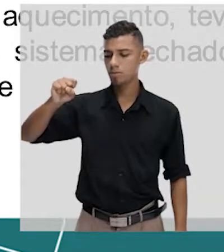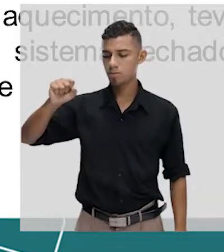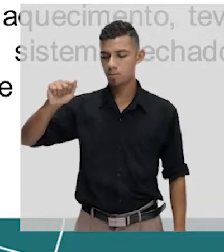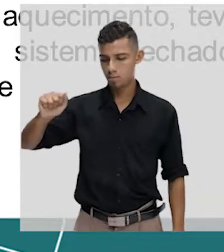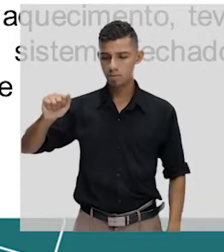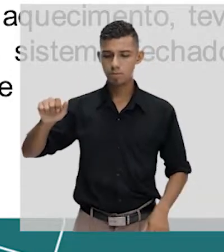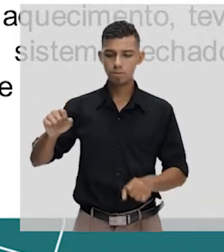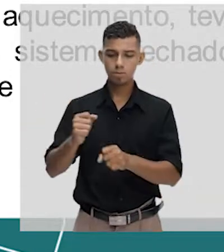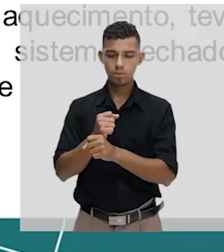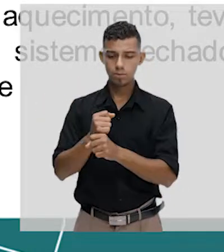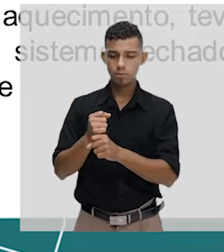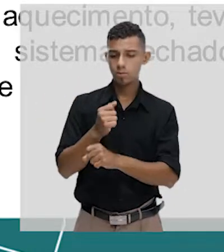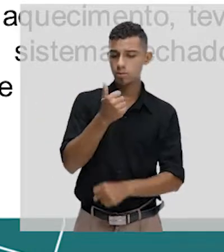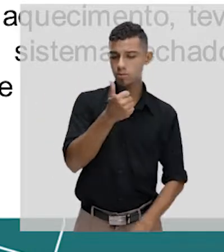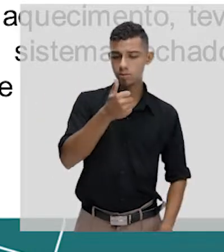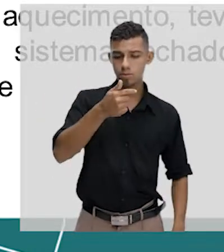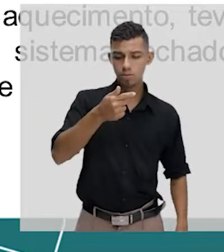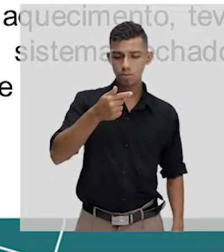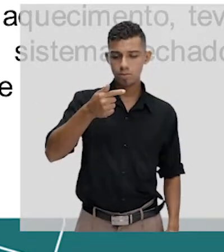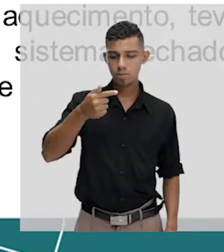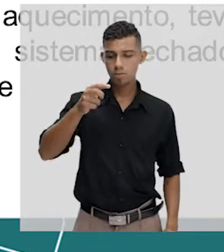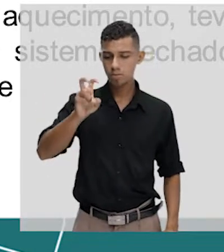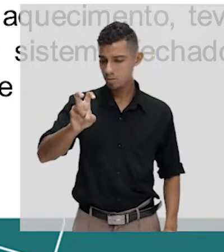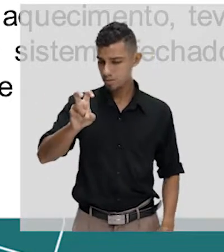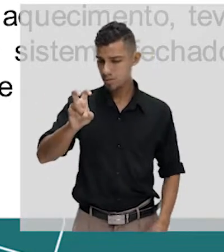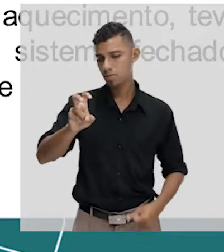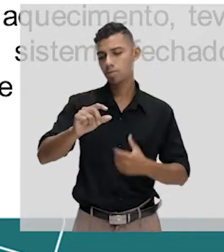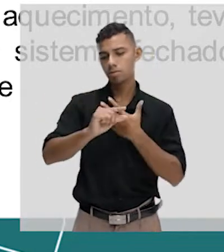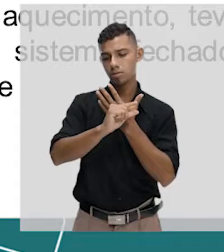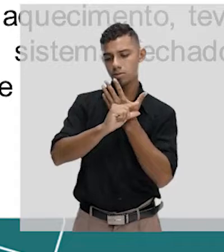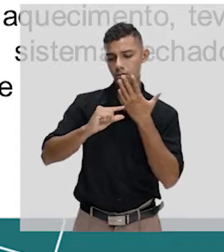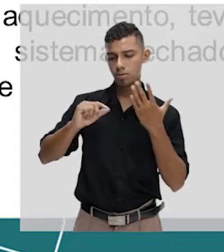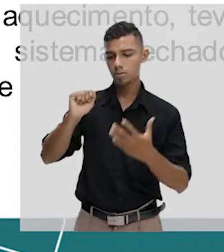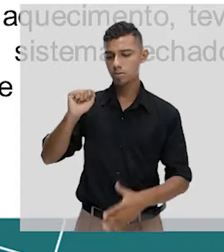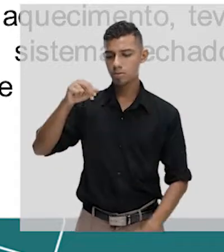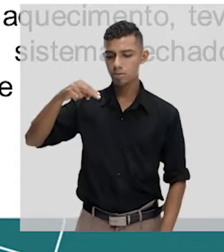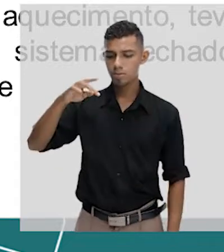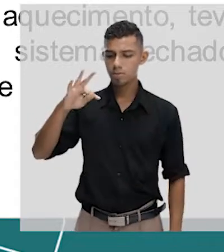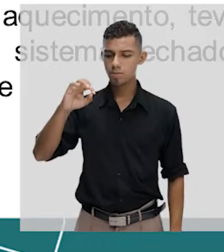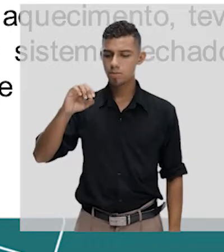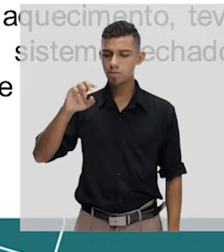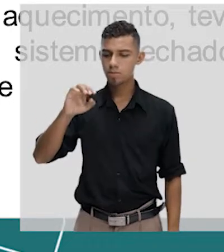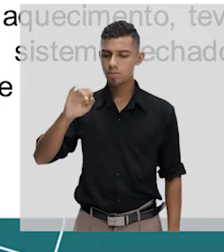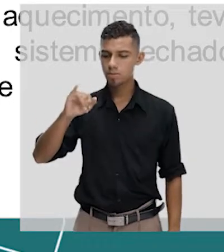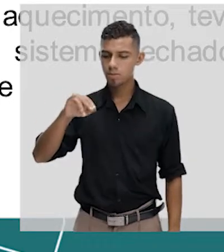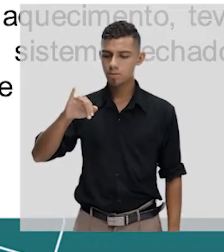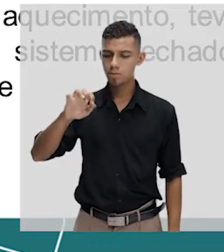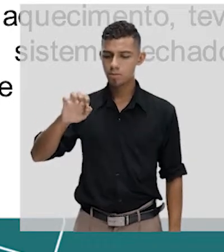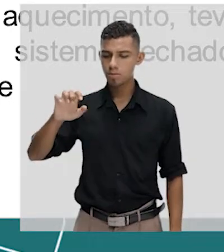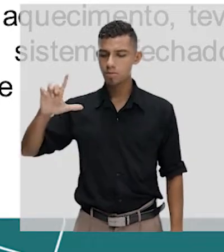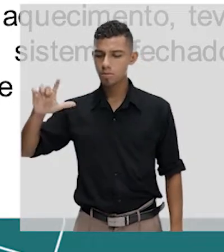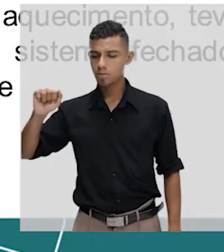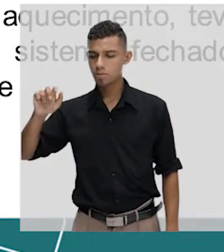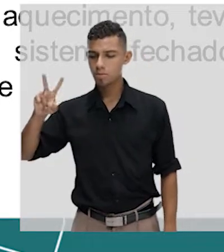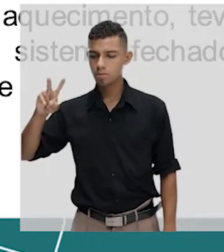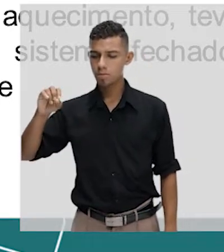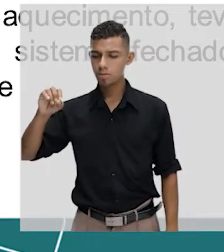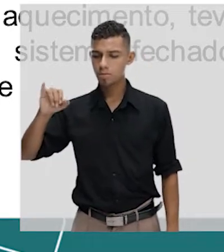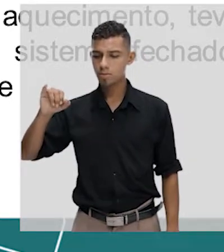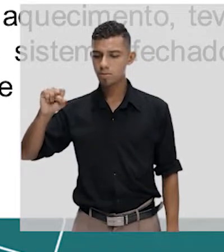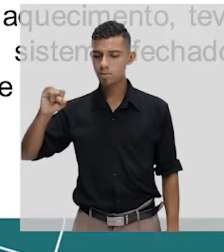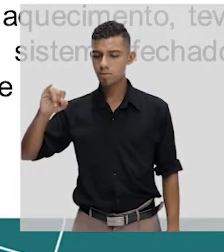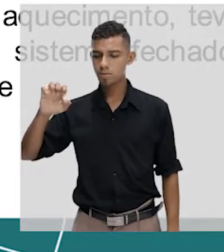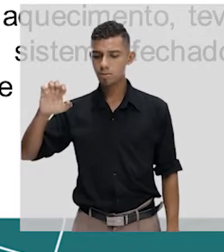de 1775 por Lavoisier e é popularmente enunciada da seguinte maneira: